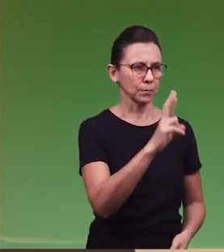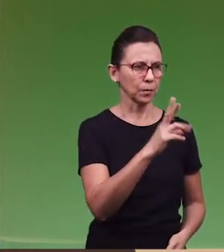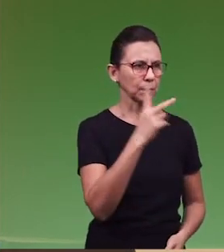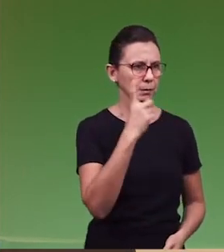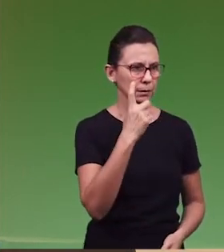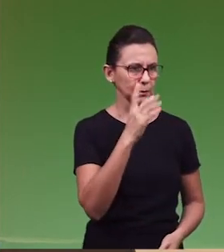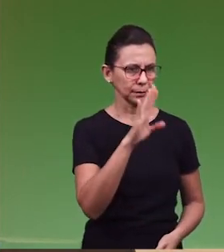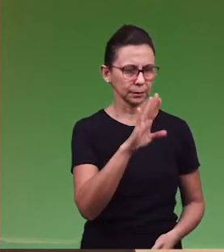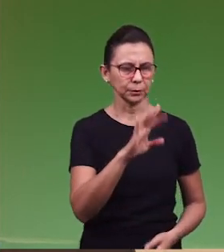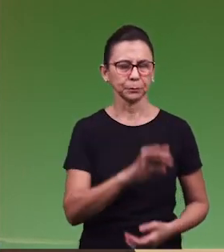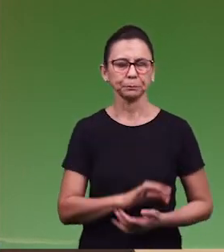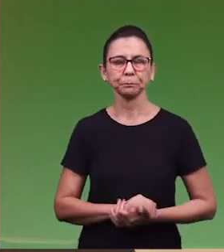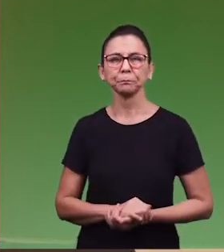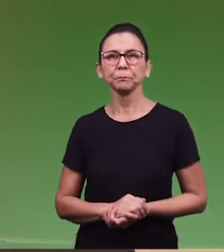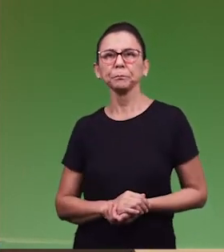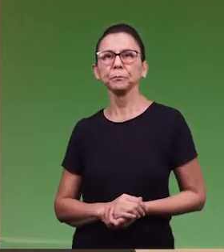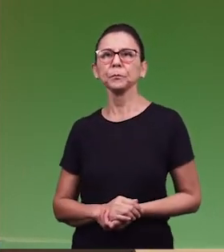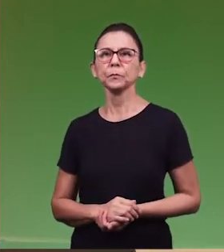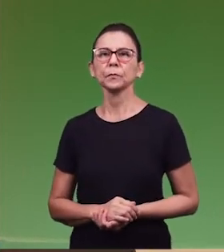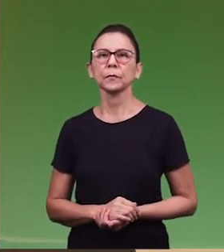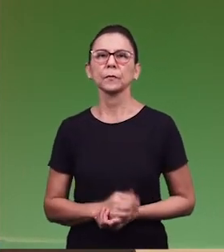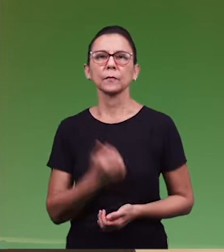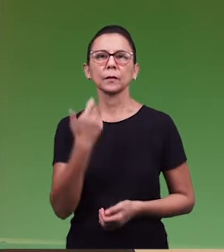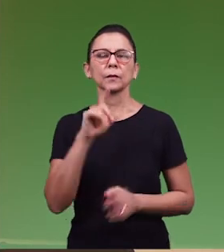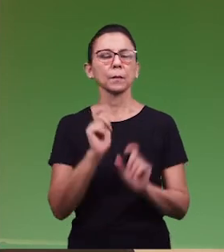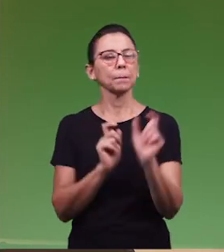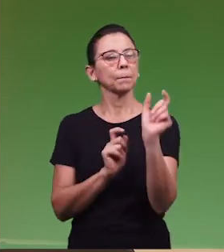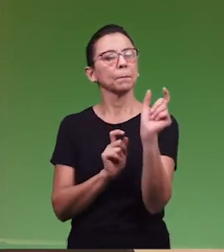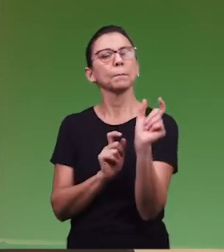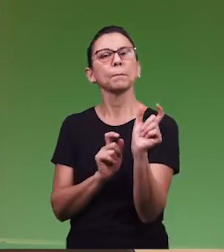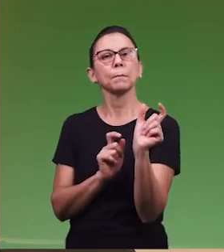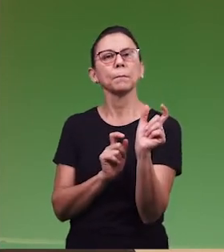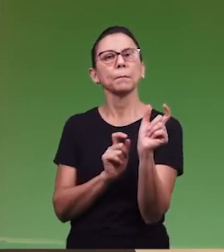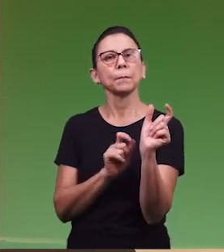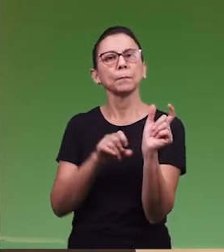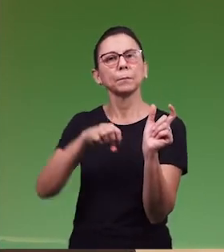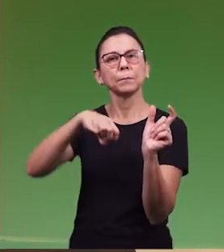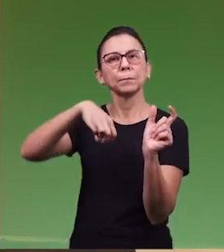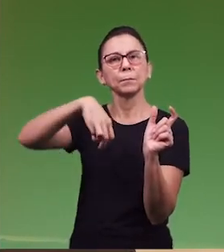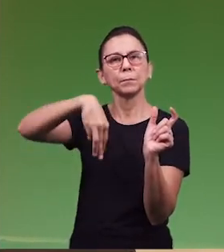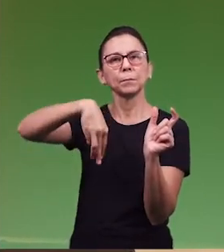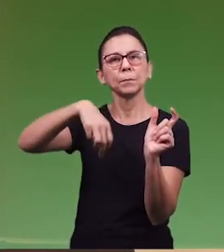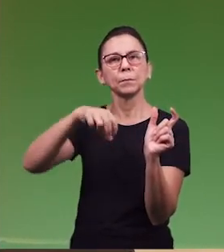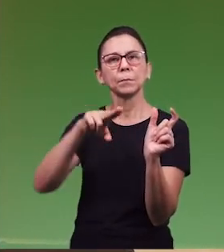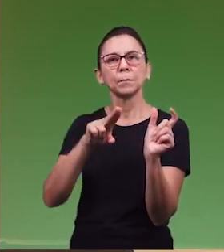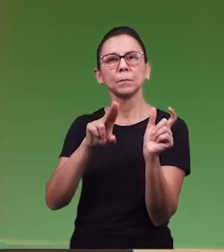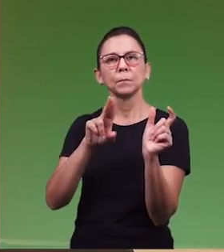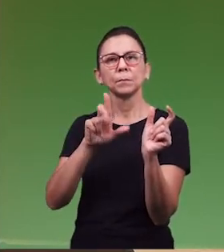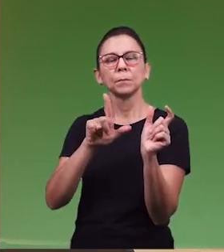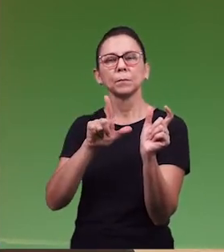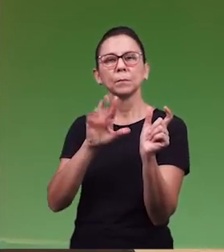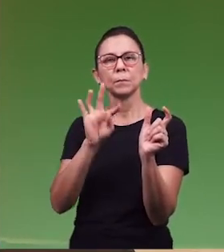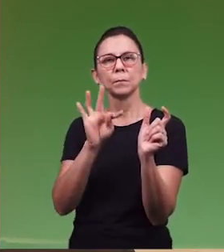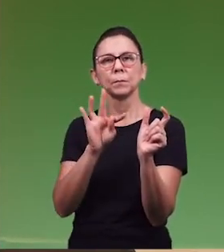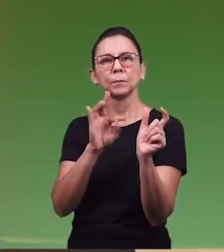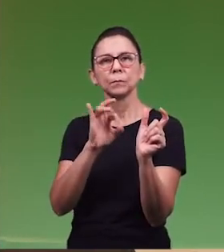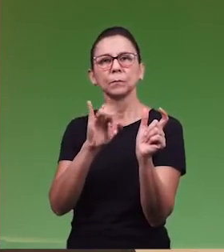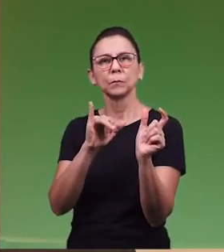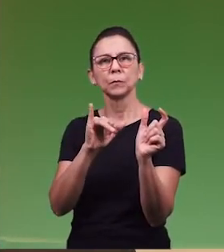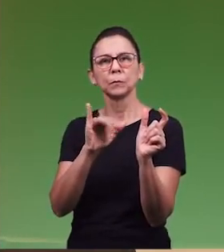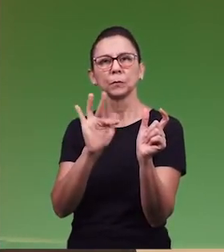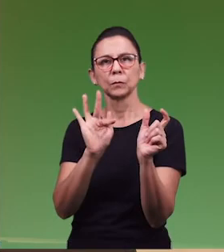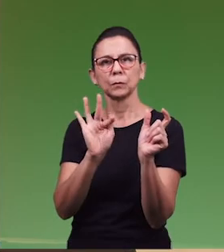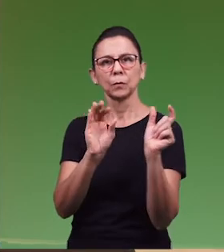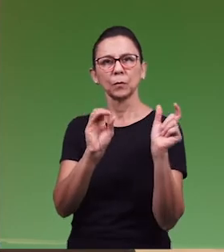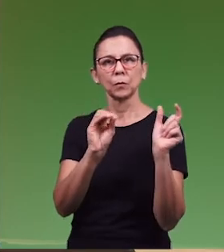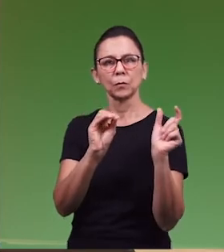a palavra multiforme graça de Deus. E aí, nós pegamos o apóstolo Pedro, por